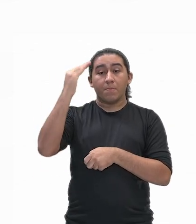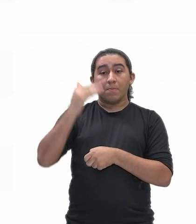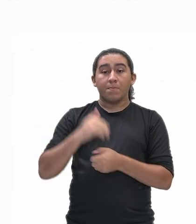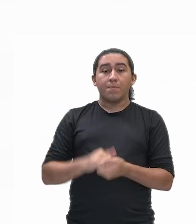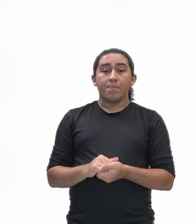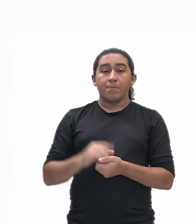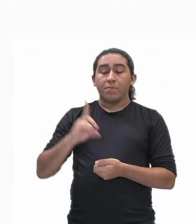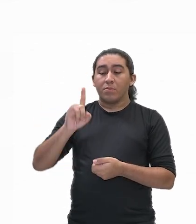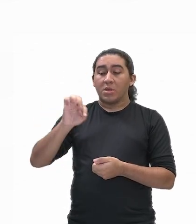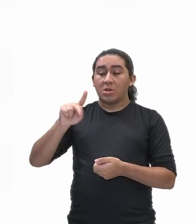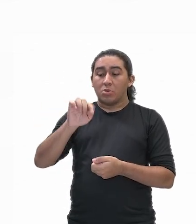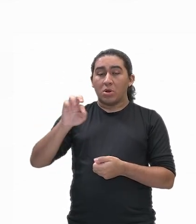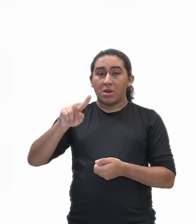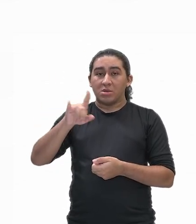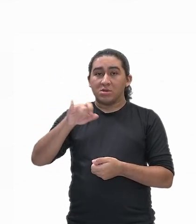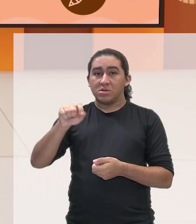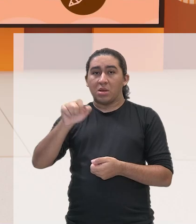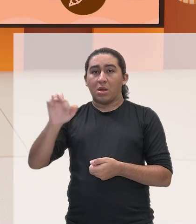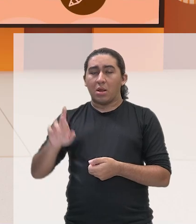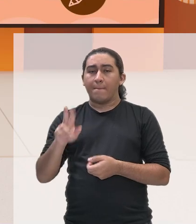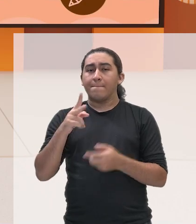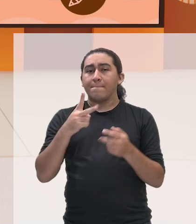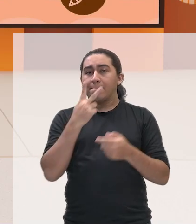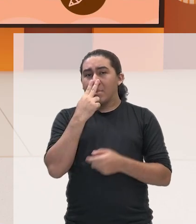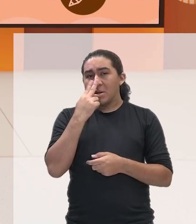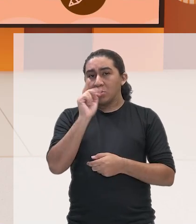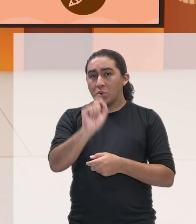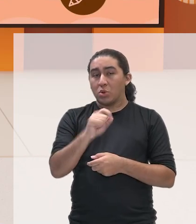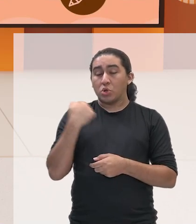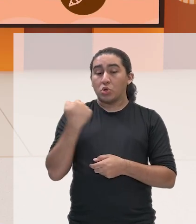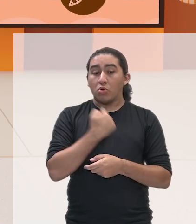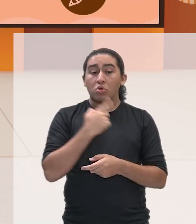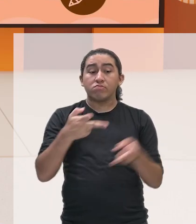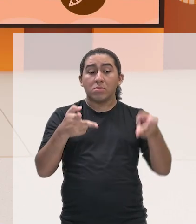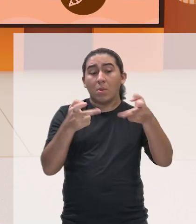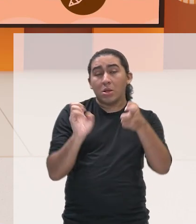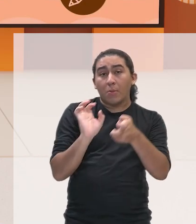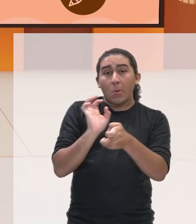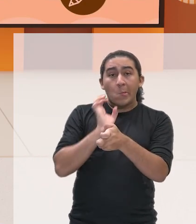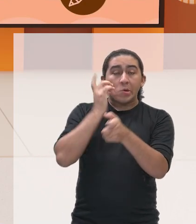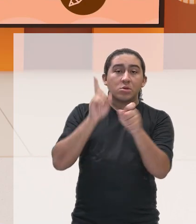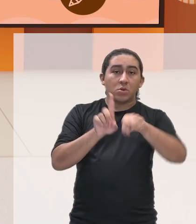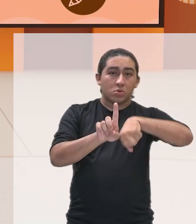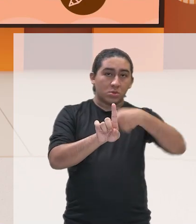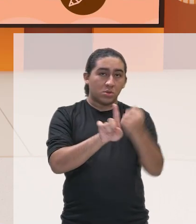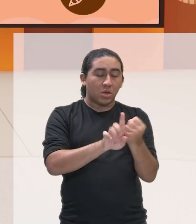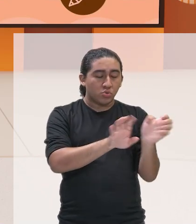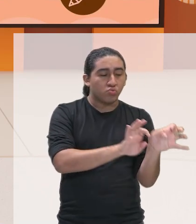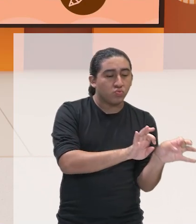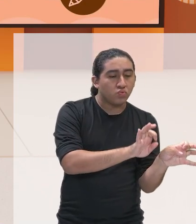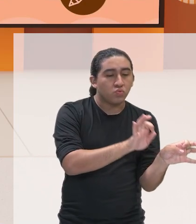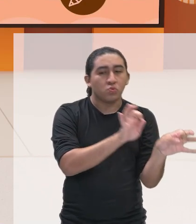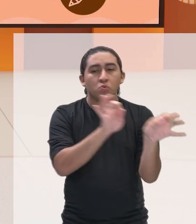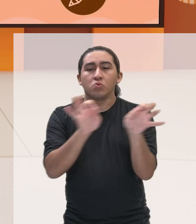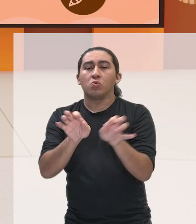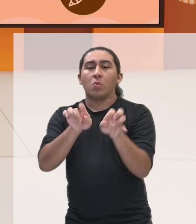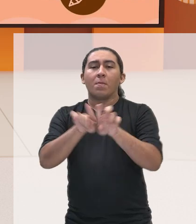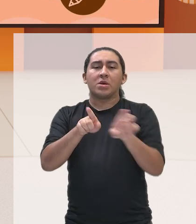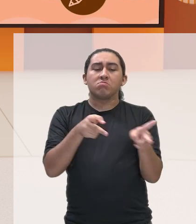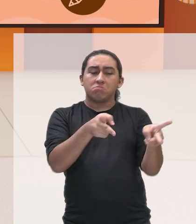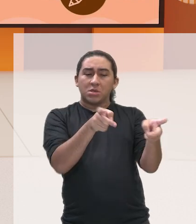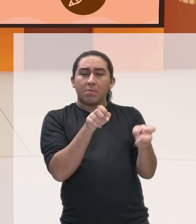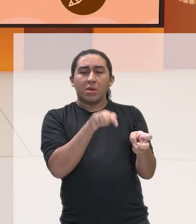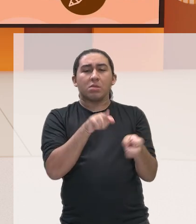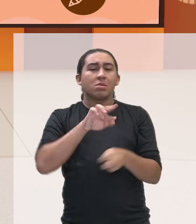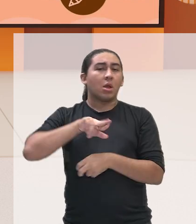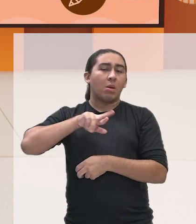Então, vai fazer com que nós vejamos os fenômenos, vejamos as coisas não como